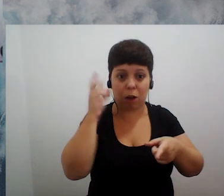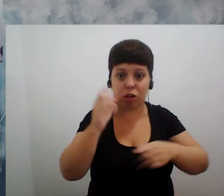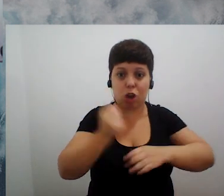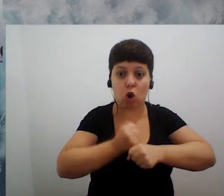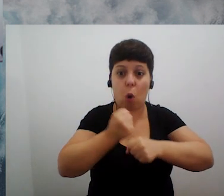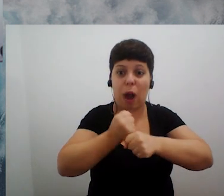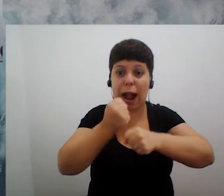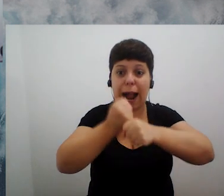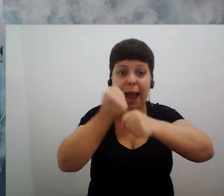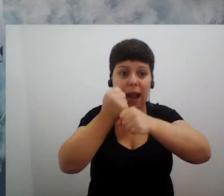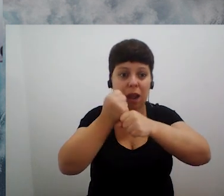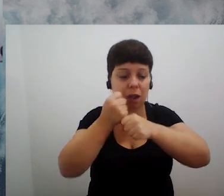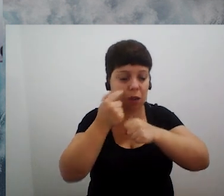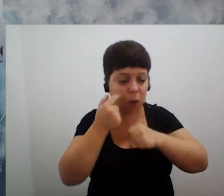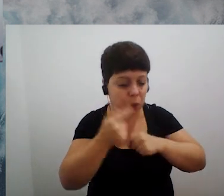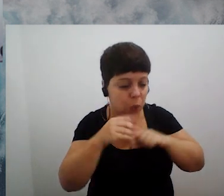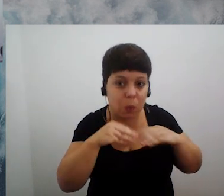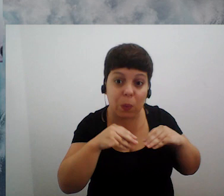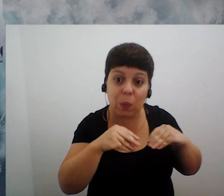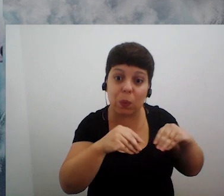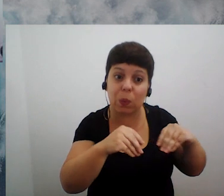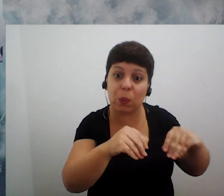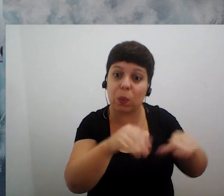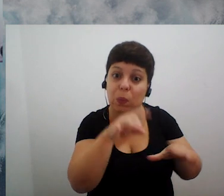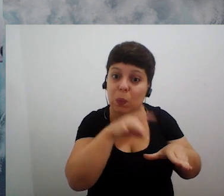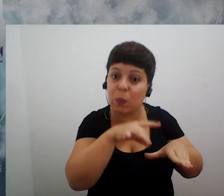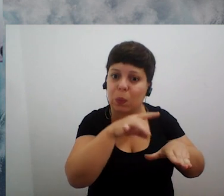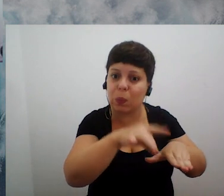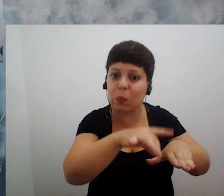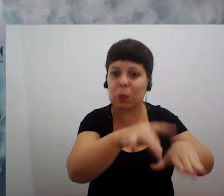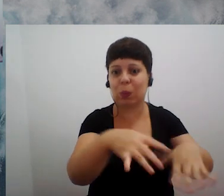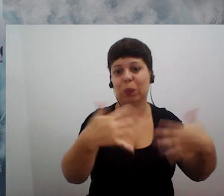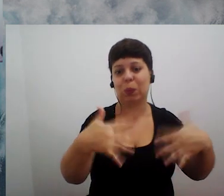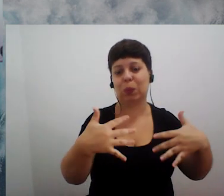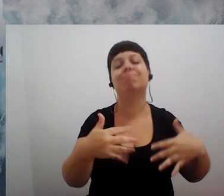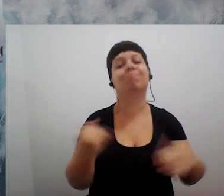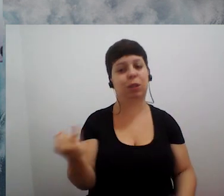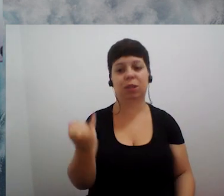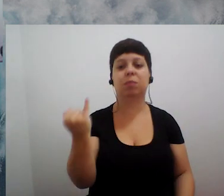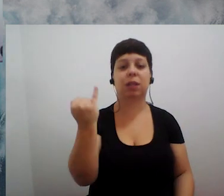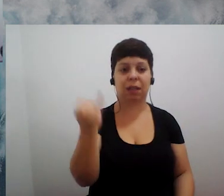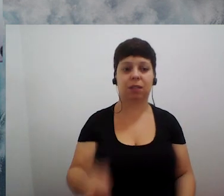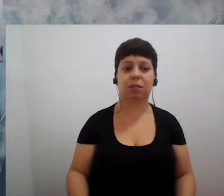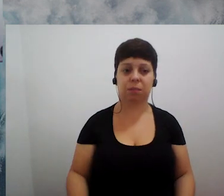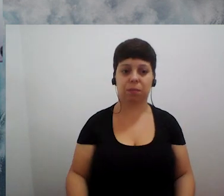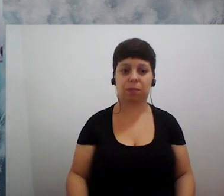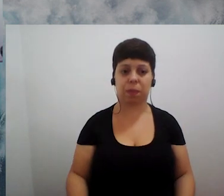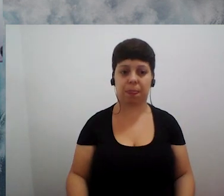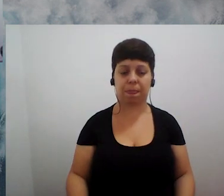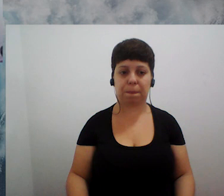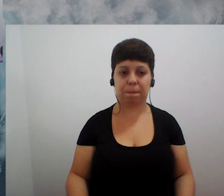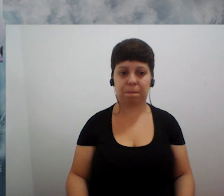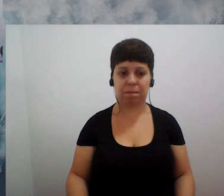que é concreto para todo lado, enxergar um vão entre esse concreto onde a galera cultiva é muito importante.